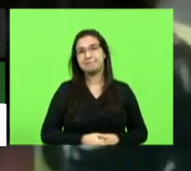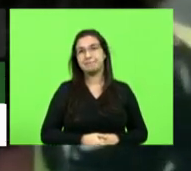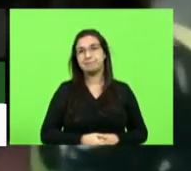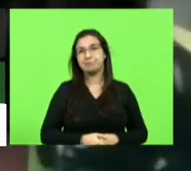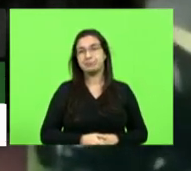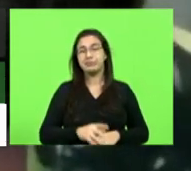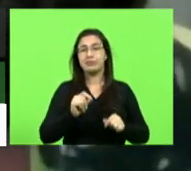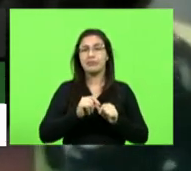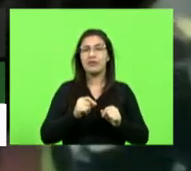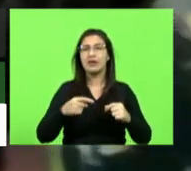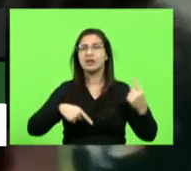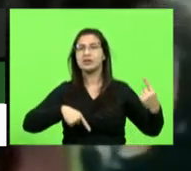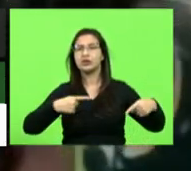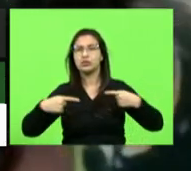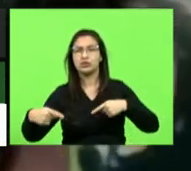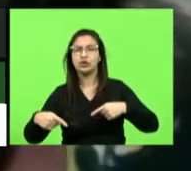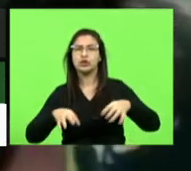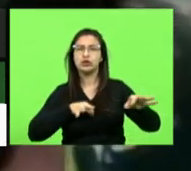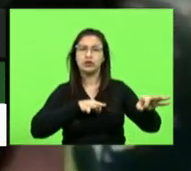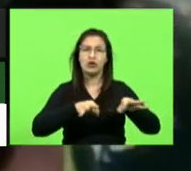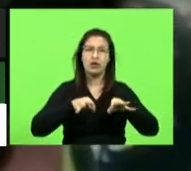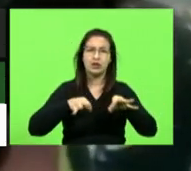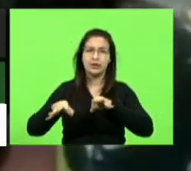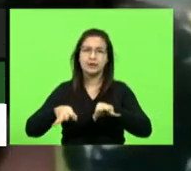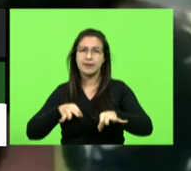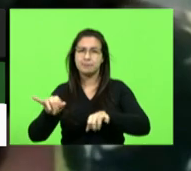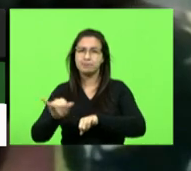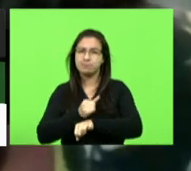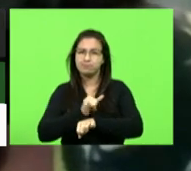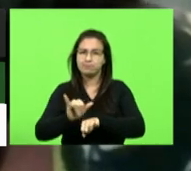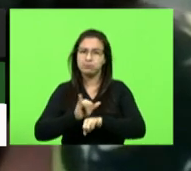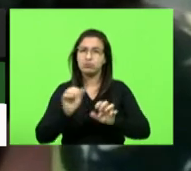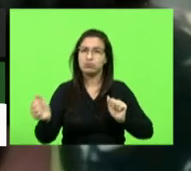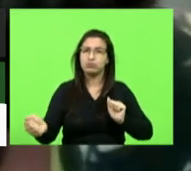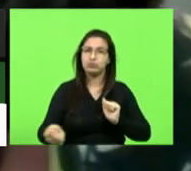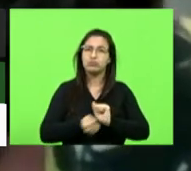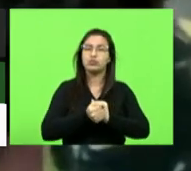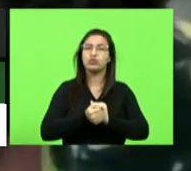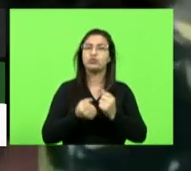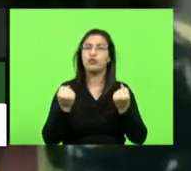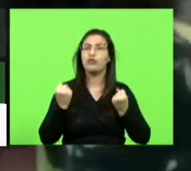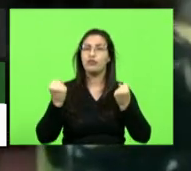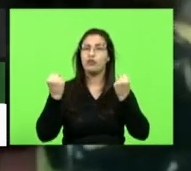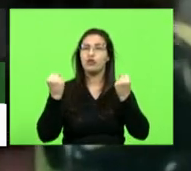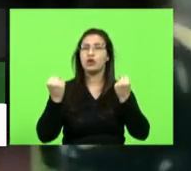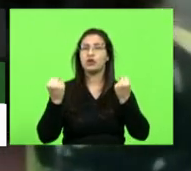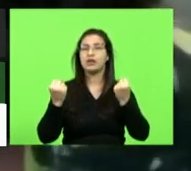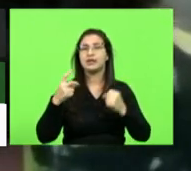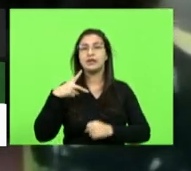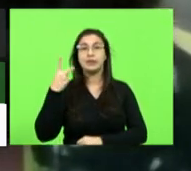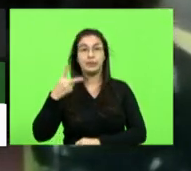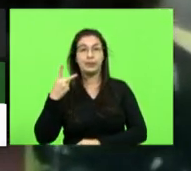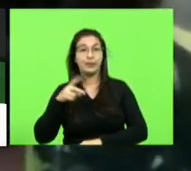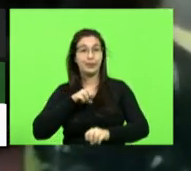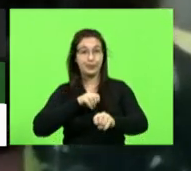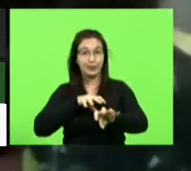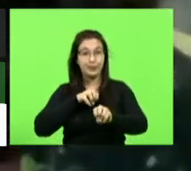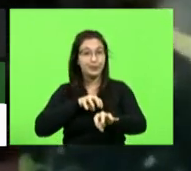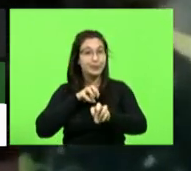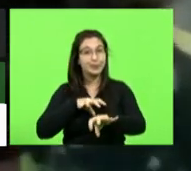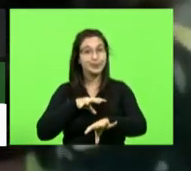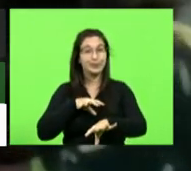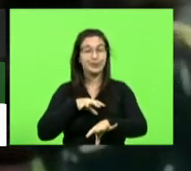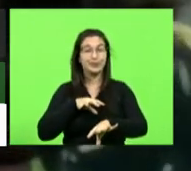né, discutindo e organizando estratégias coletivas na busca do fortalecimento da política de educação,